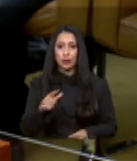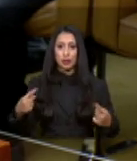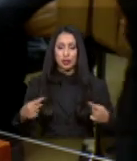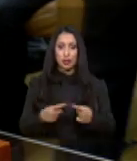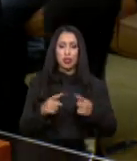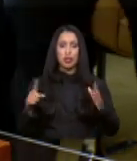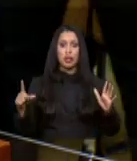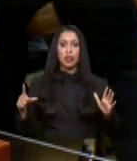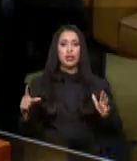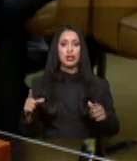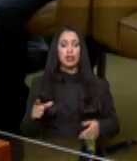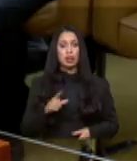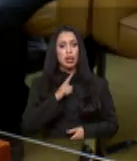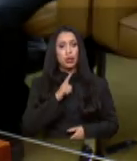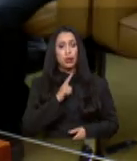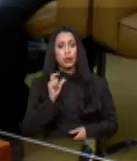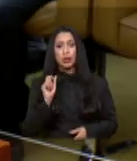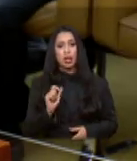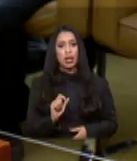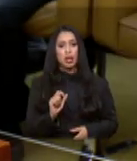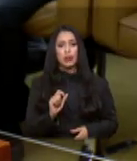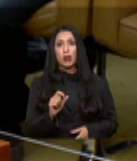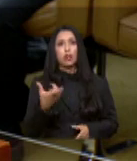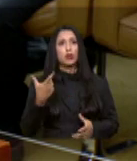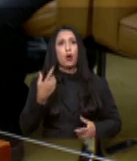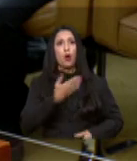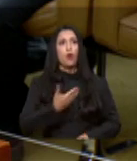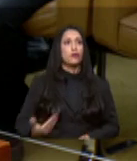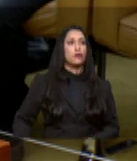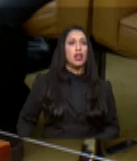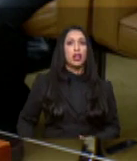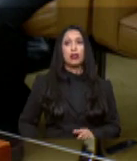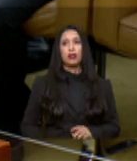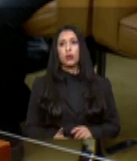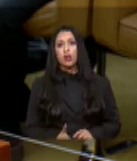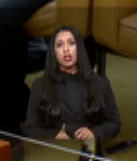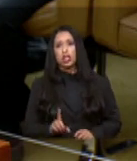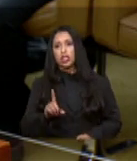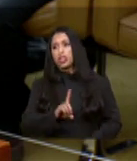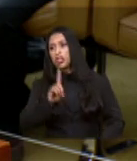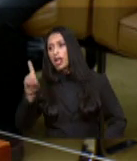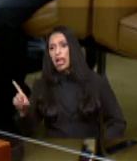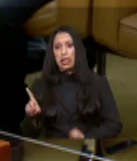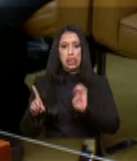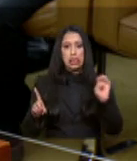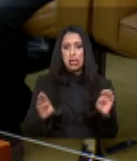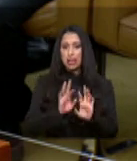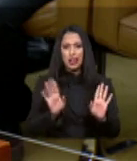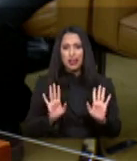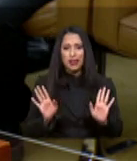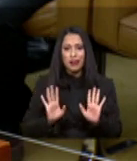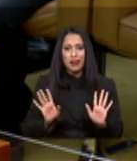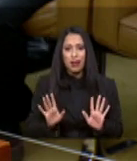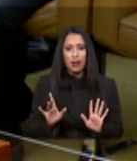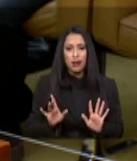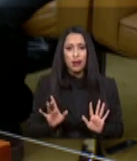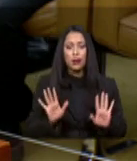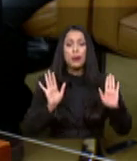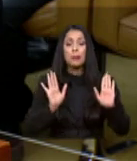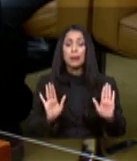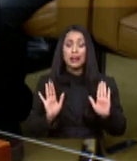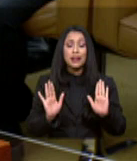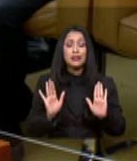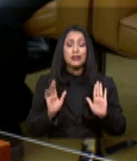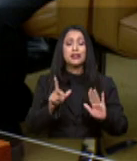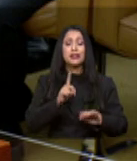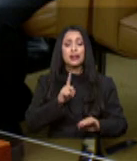nenhum ministério, de nenhum governo, de governos de direita, de esquerda, de campos ideológicos absolutamente distintos,